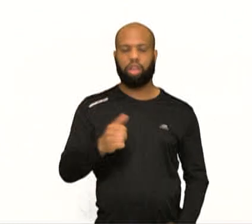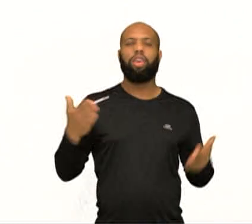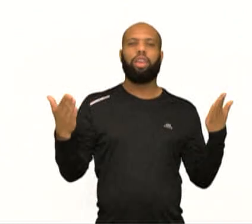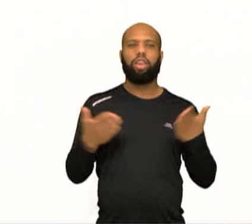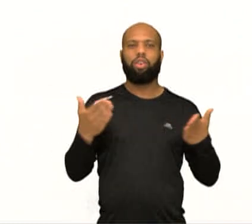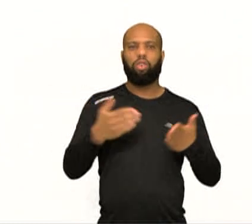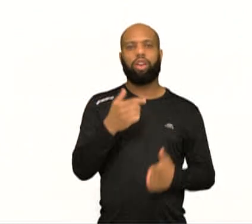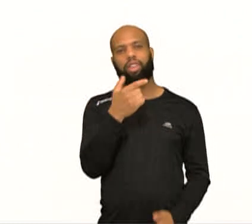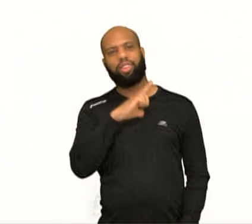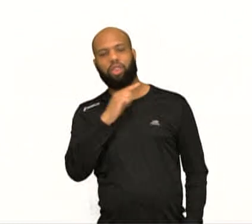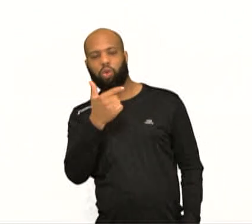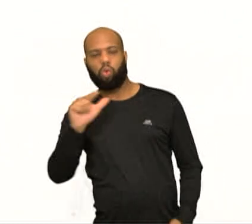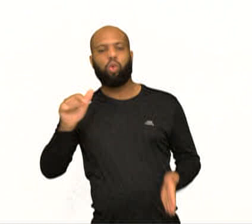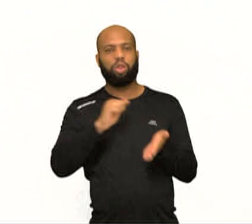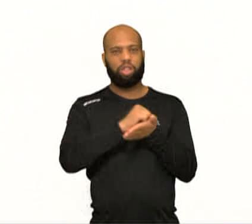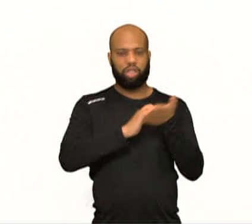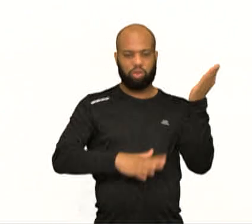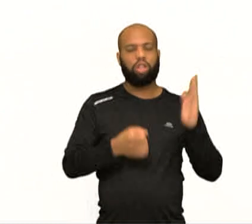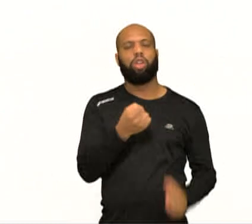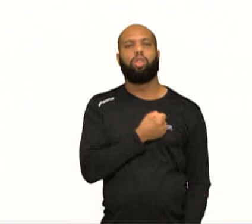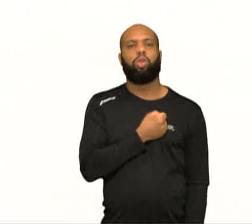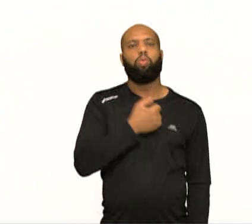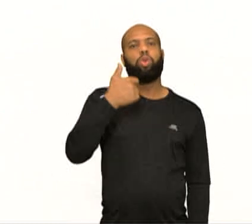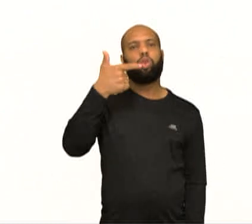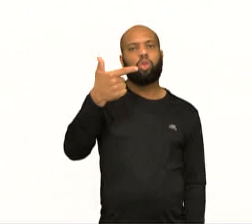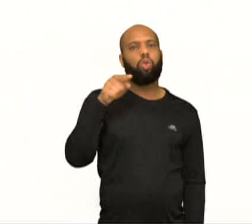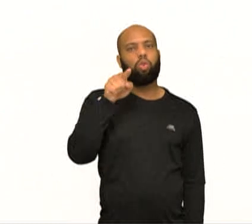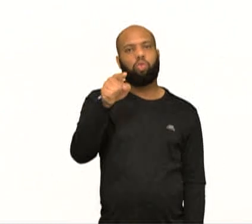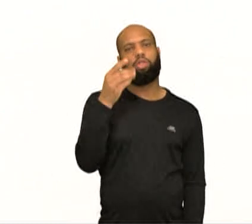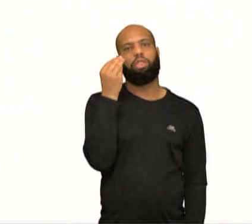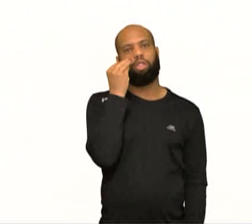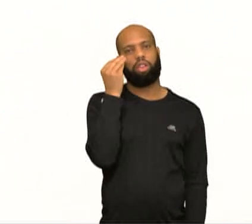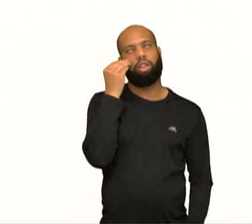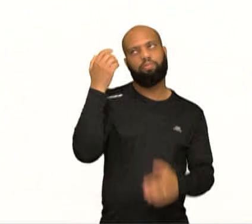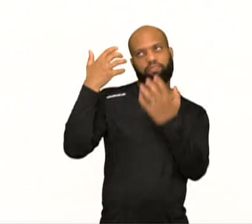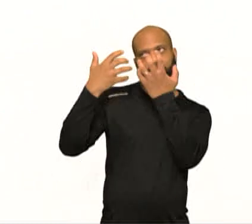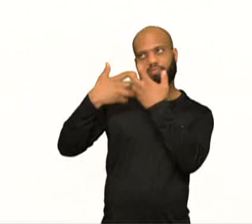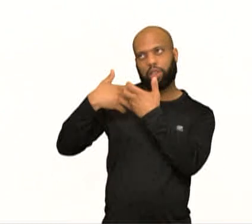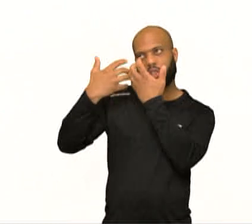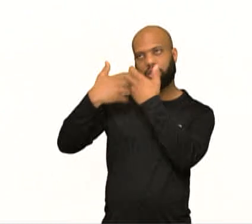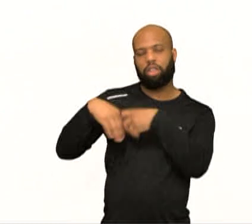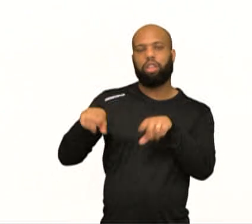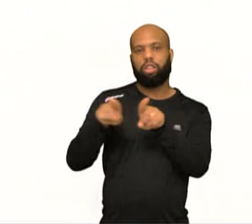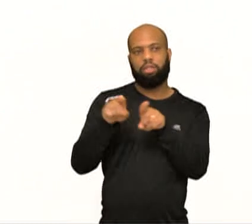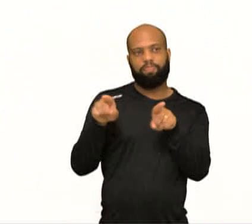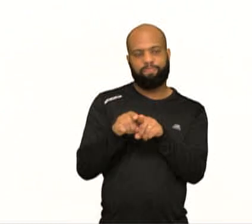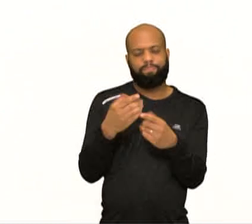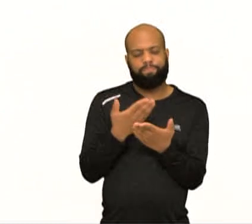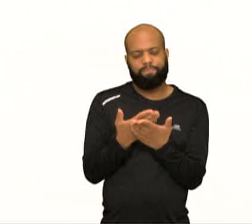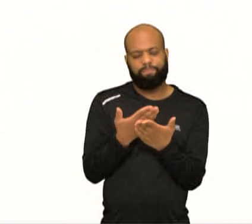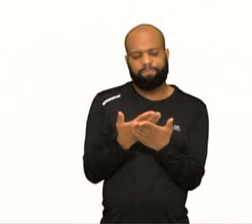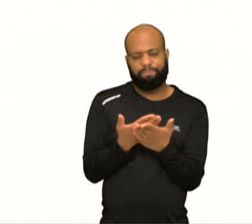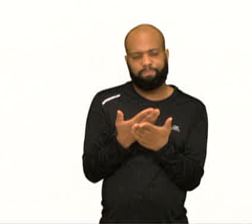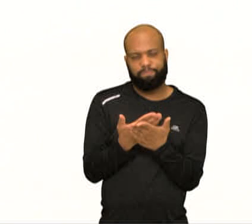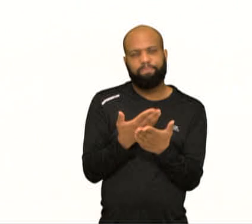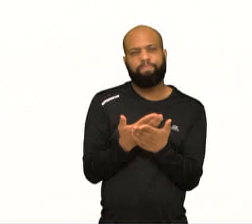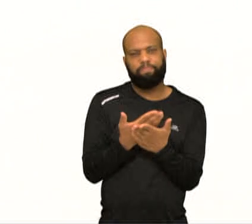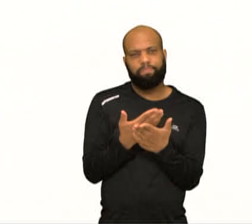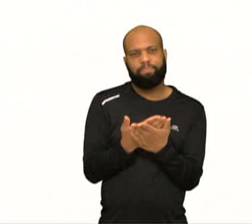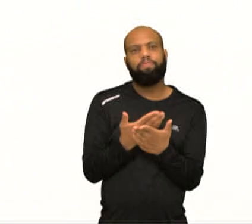aqui, claro, mais uma atividadezinha para você pensar, para você trabalhar, para